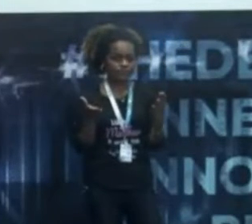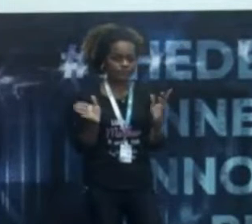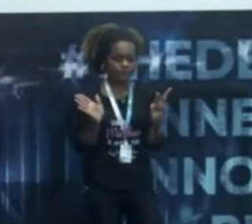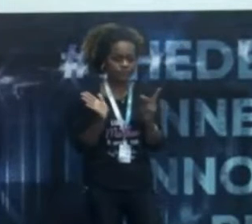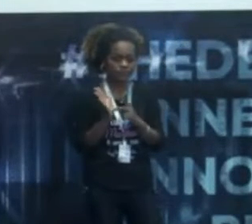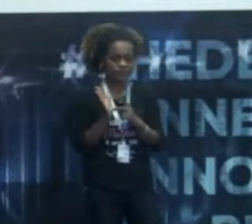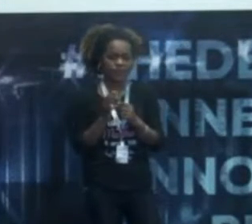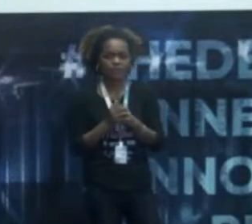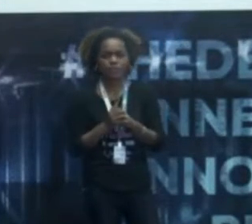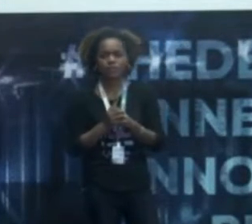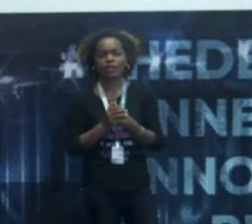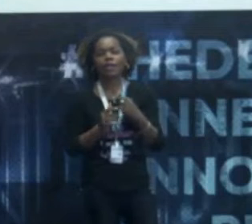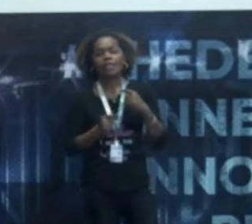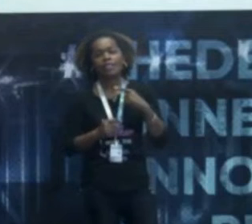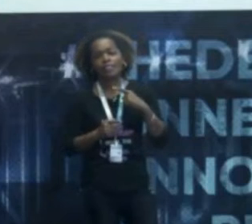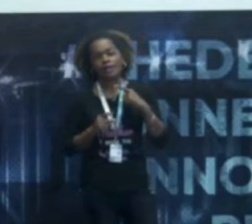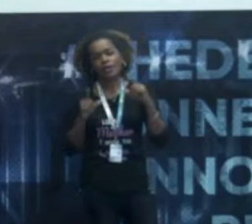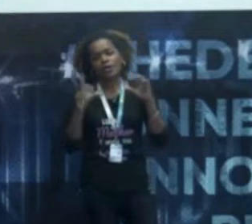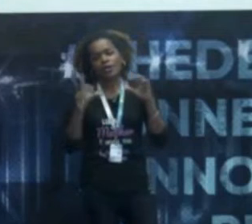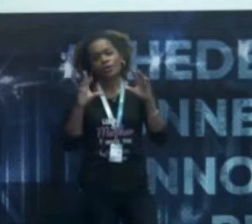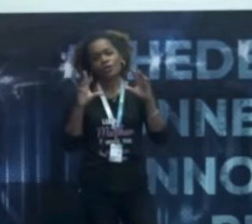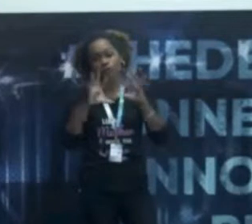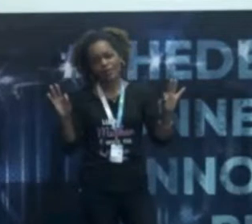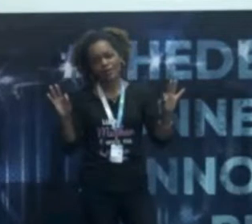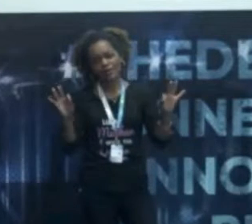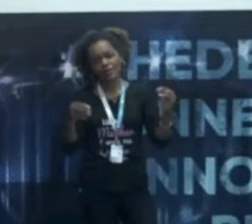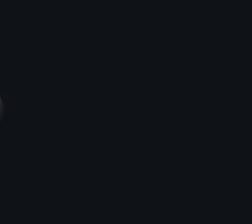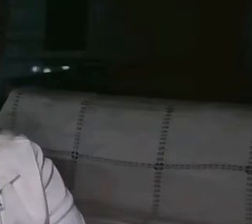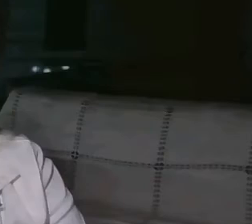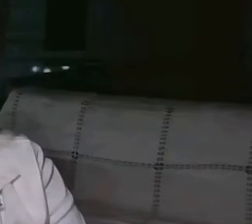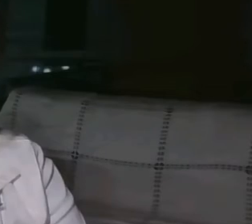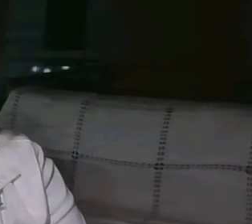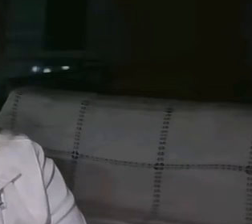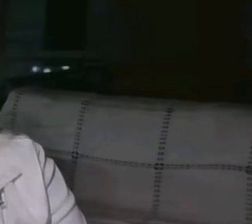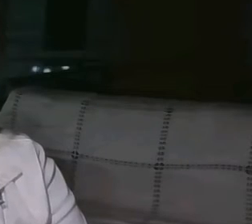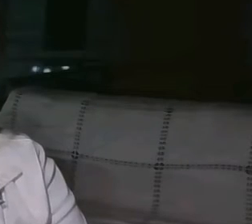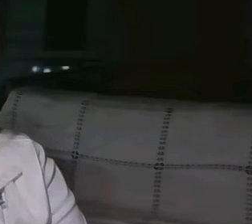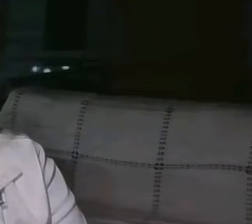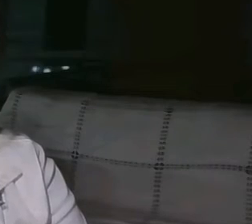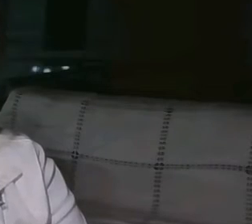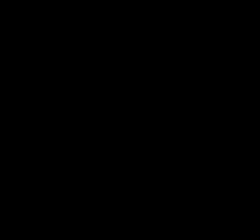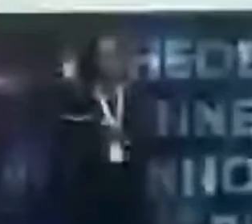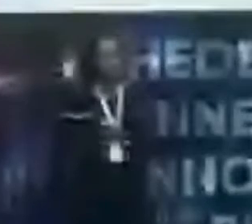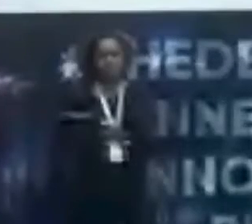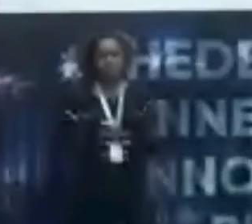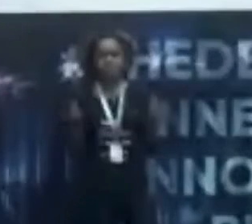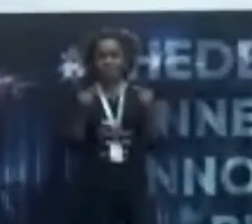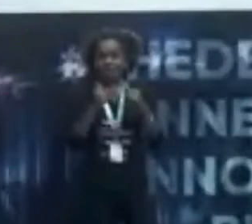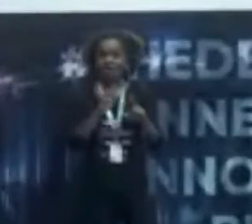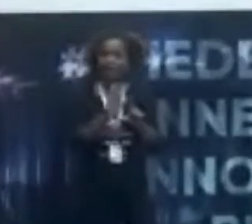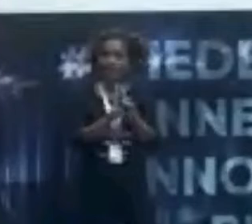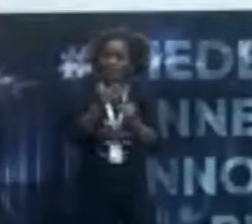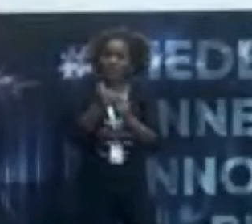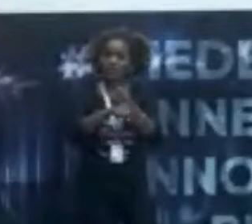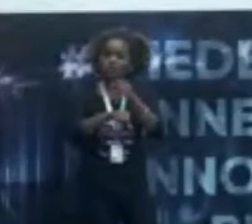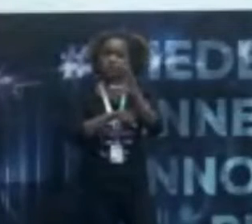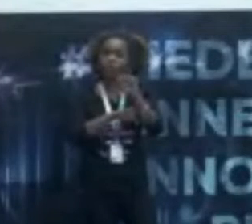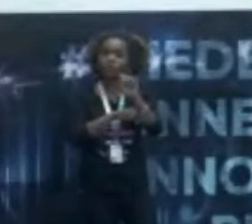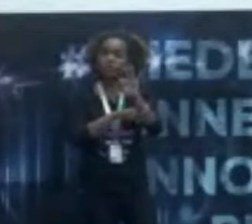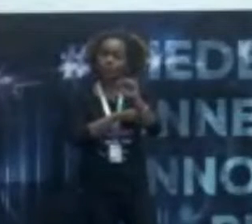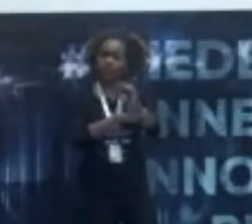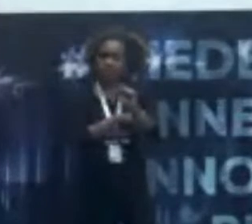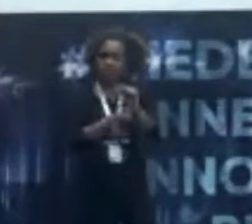existe um termo, né, jurídico que é social, onde se insere a lei de cotas, que é a questão das